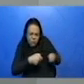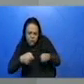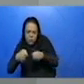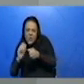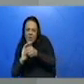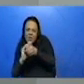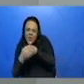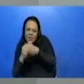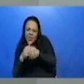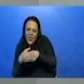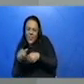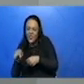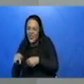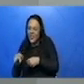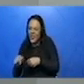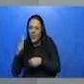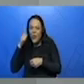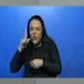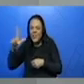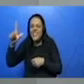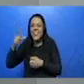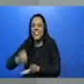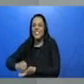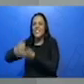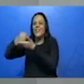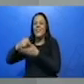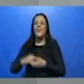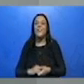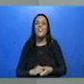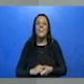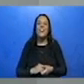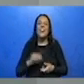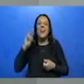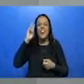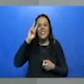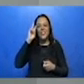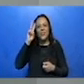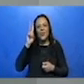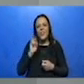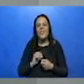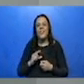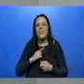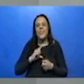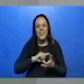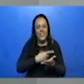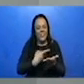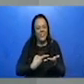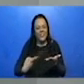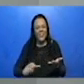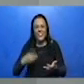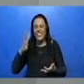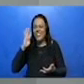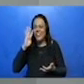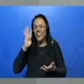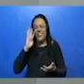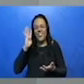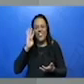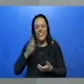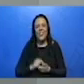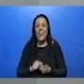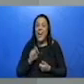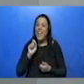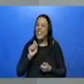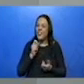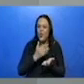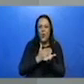salvar, certo? Então a história aí no material de vocês é até essa parte. E é muito legal. Isso é só o comecinho da história, que